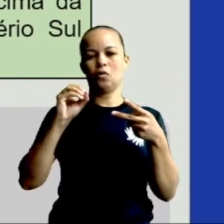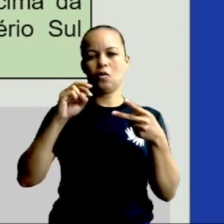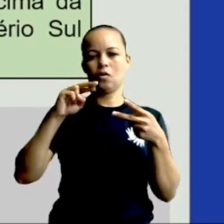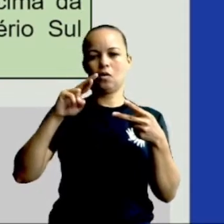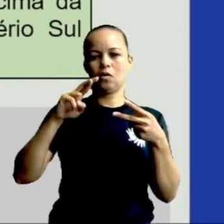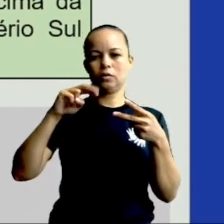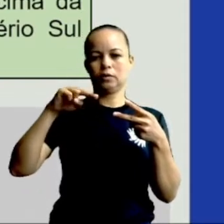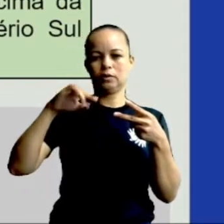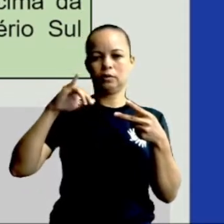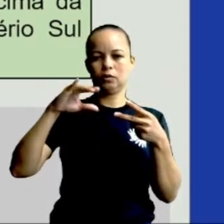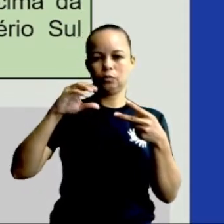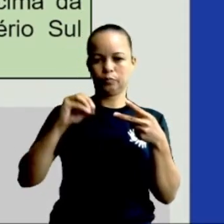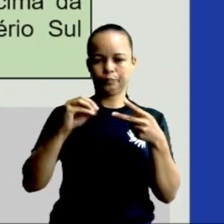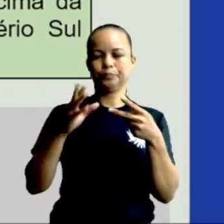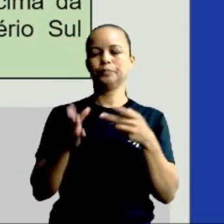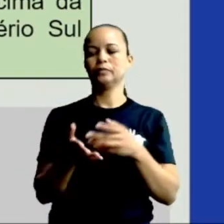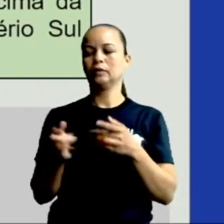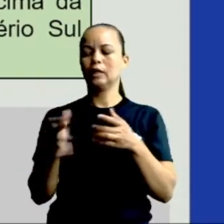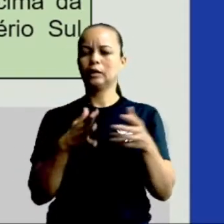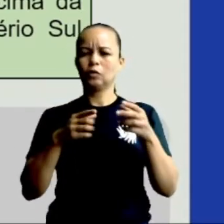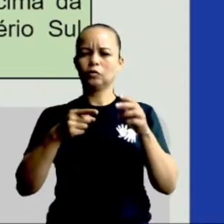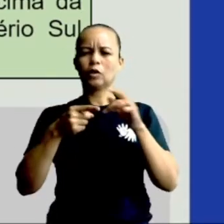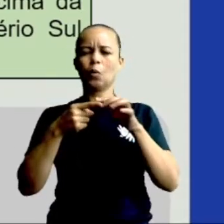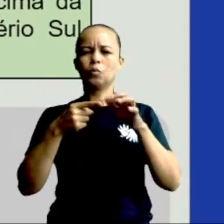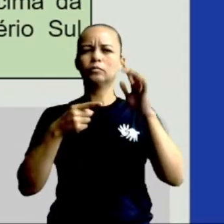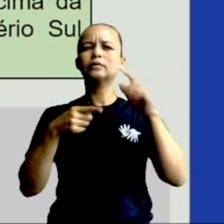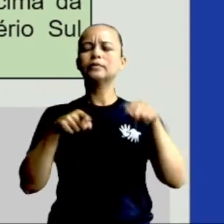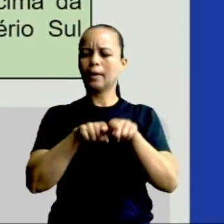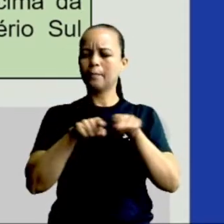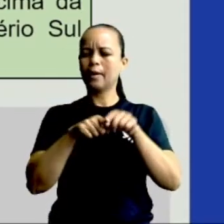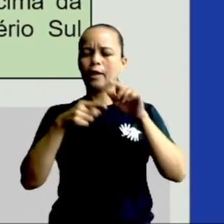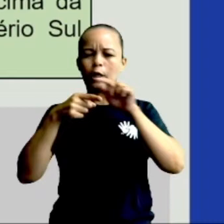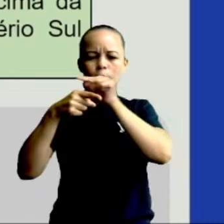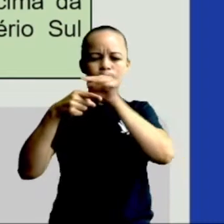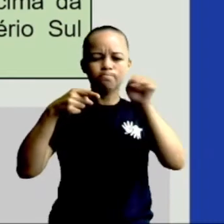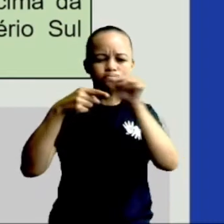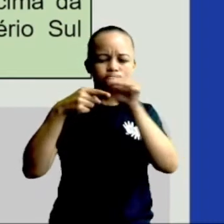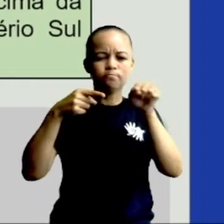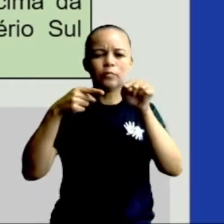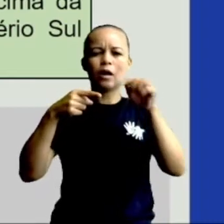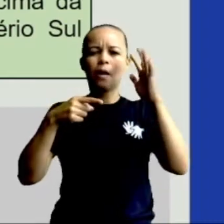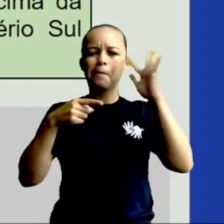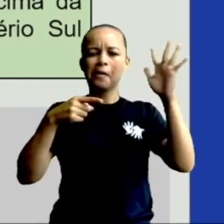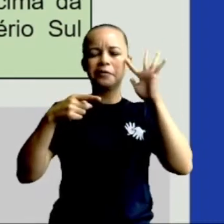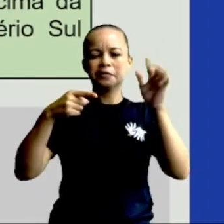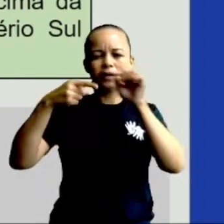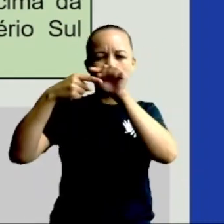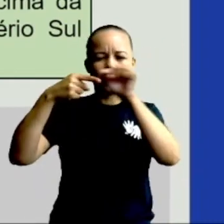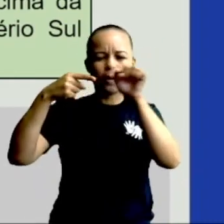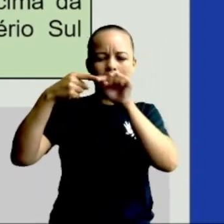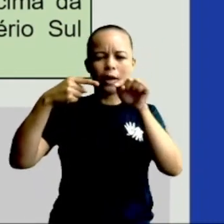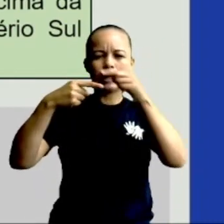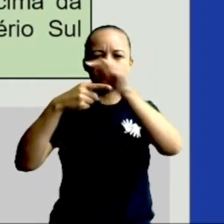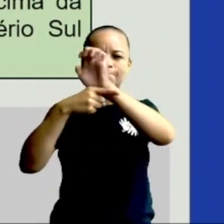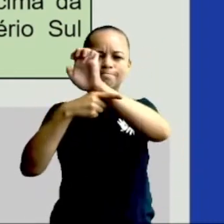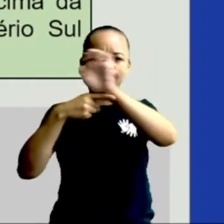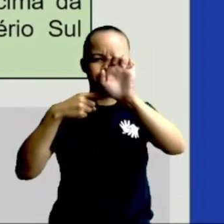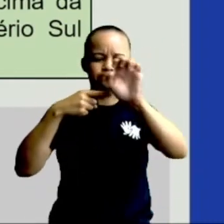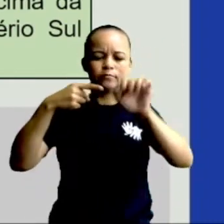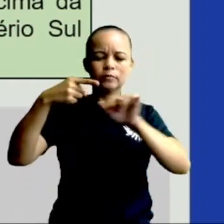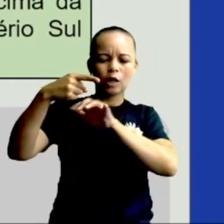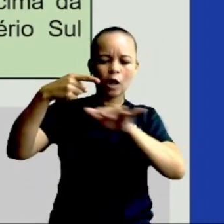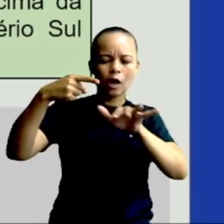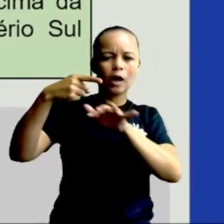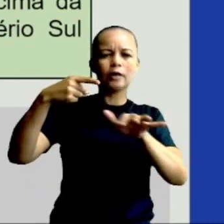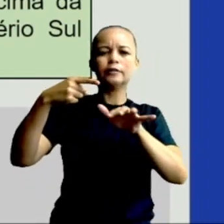Capricórnio. Os trópicos são linhas imaginárias traçadas paralelamente ao Equador, que